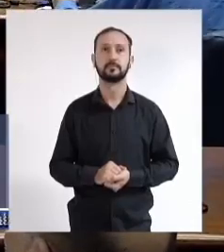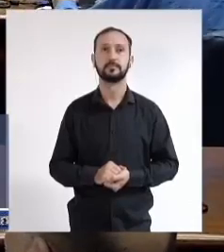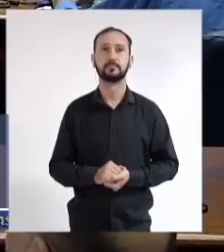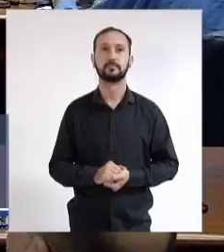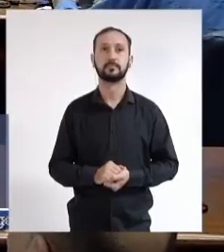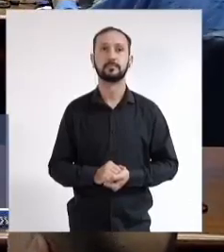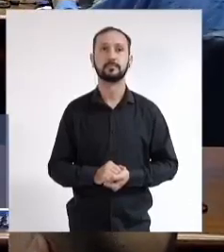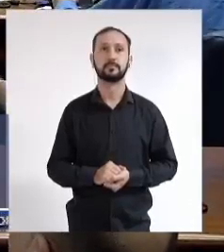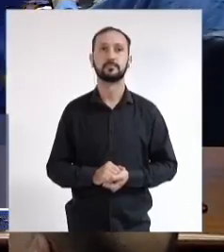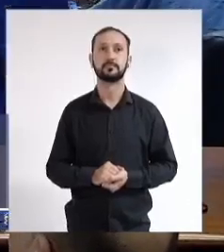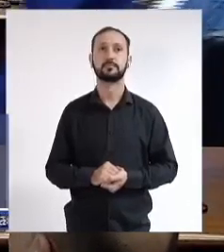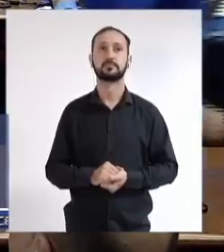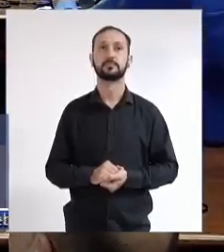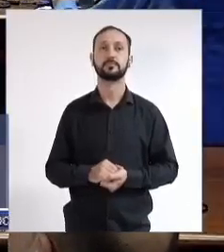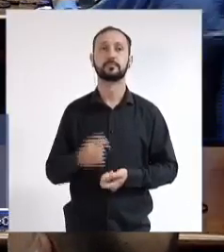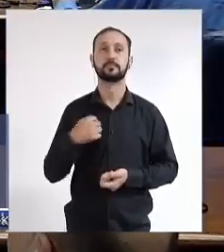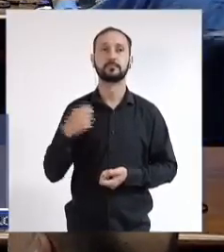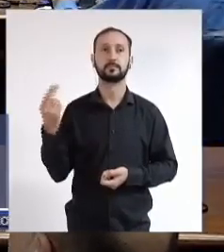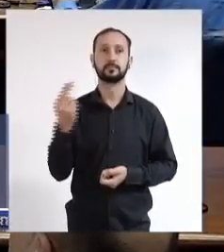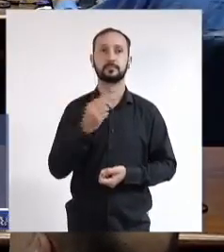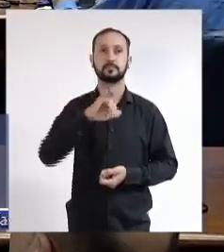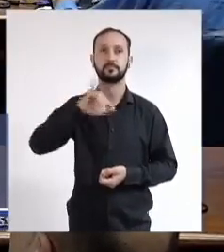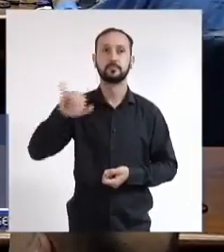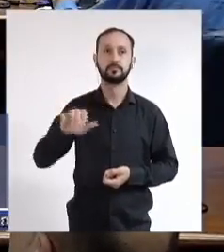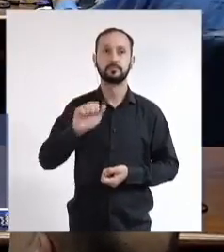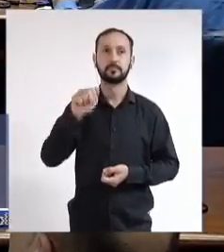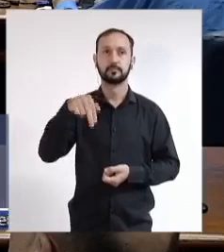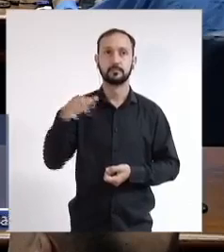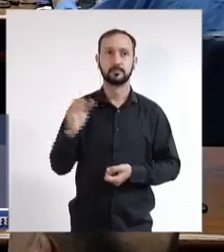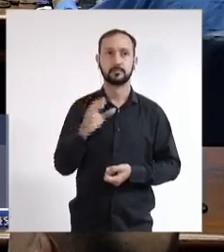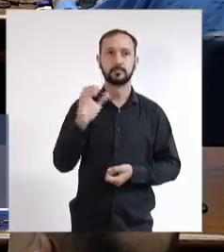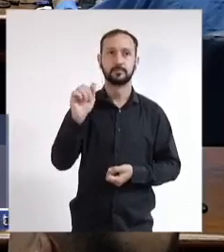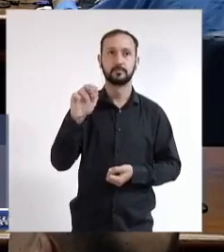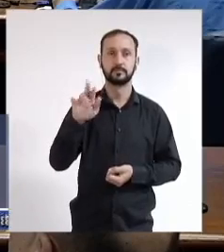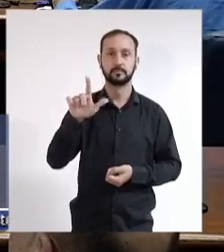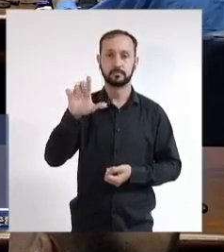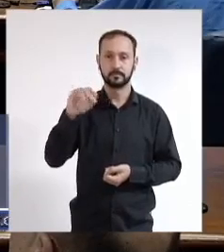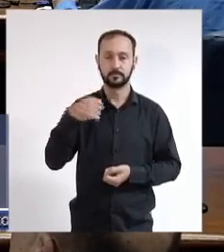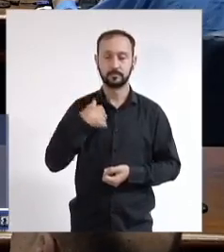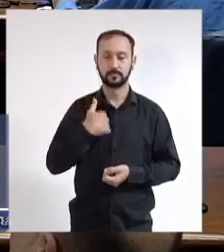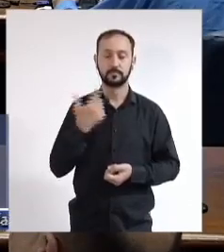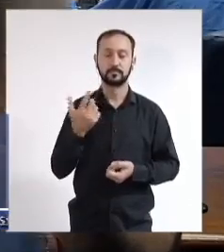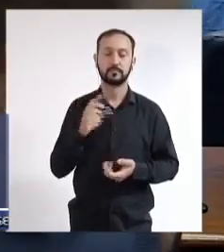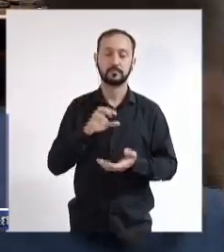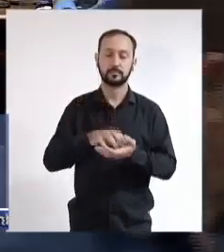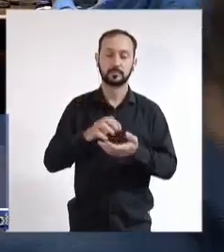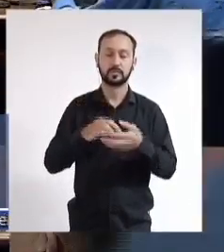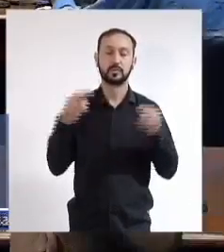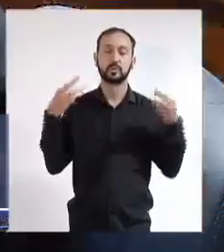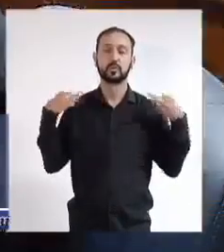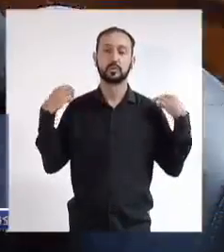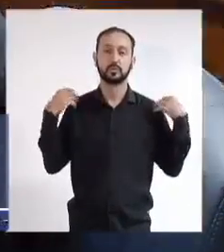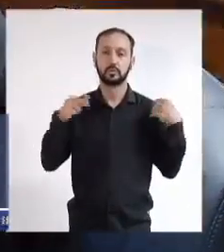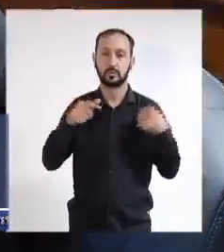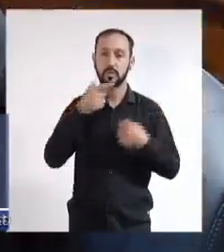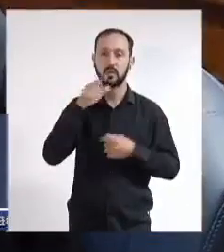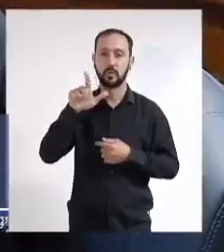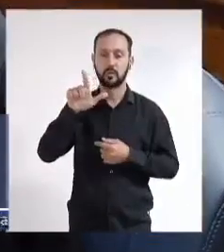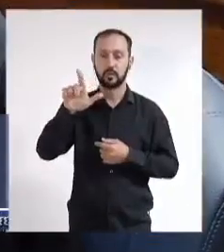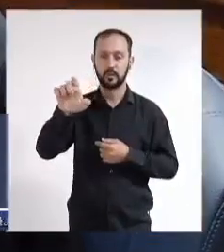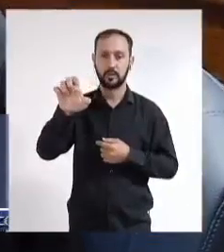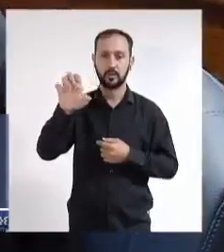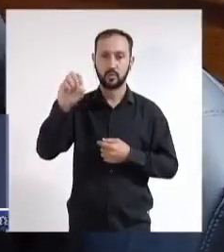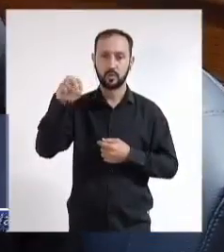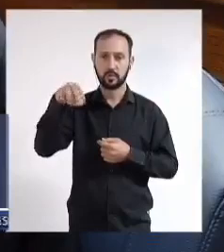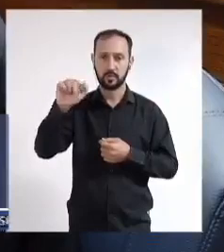o meu nome é geancarlo merigue eu sou da fundação de turismo é só para reforçar um pouco que o leonardo falou eu